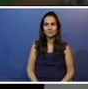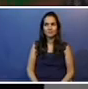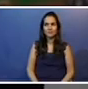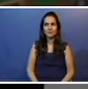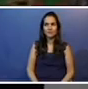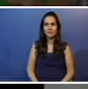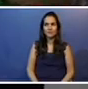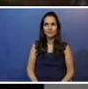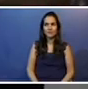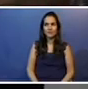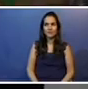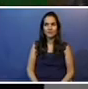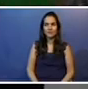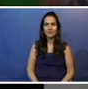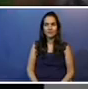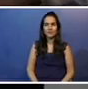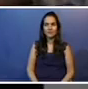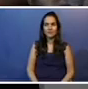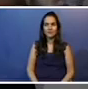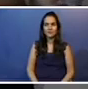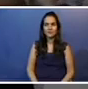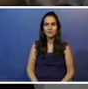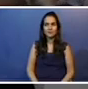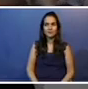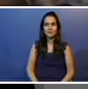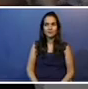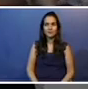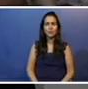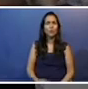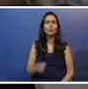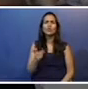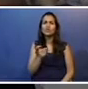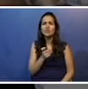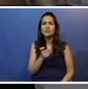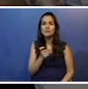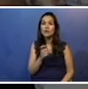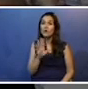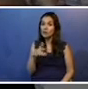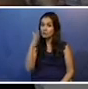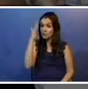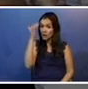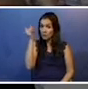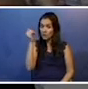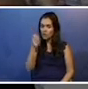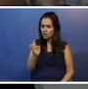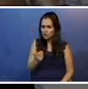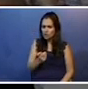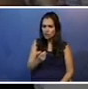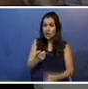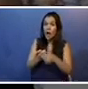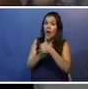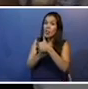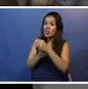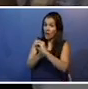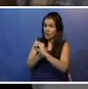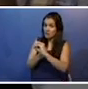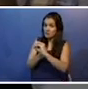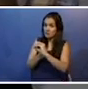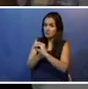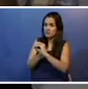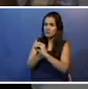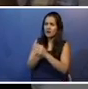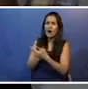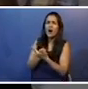terceiro e o quarto. Então, olha lá. O X, nós sabemos que é o 10. Então, antes